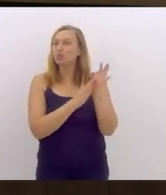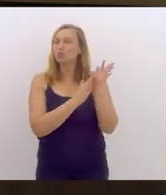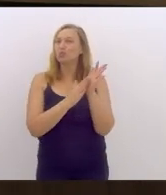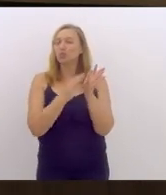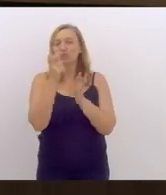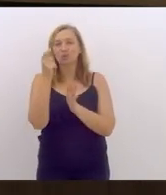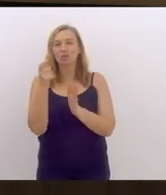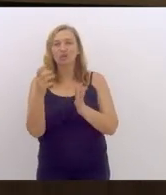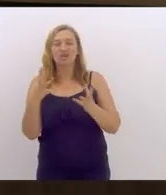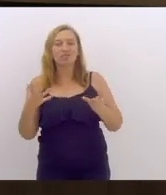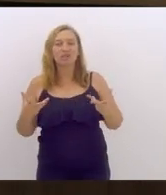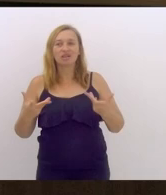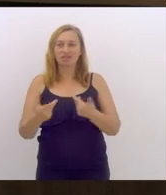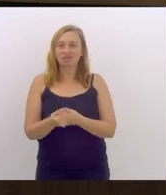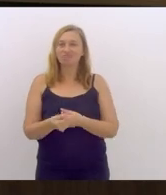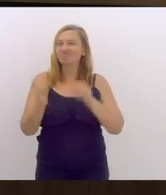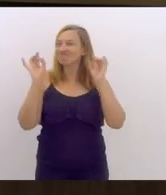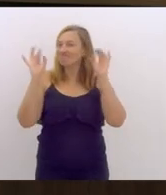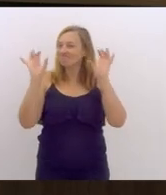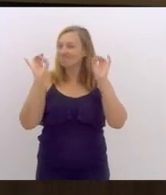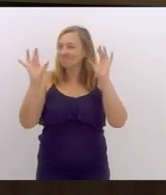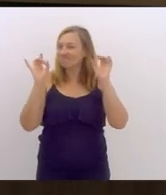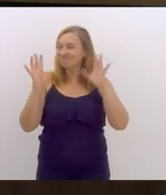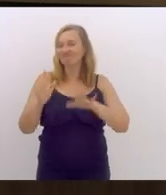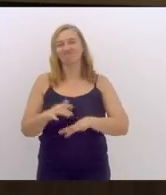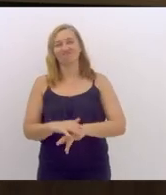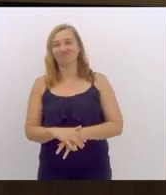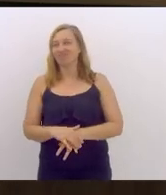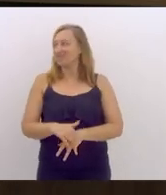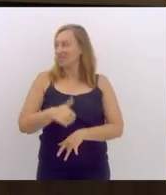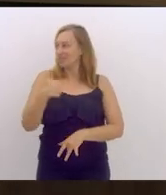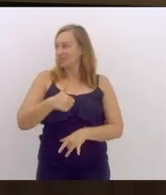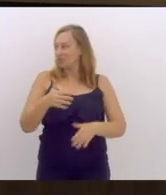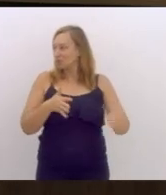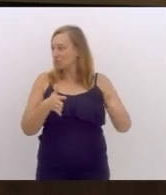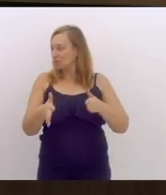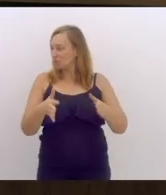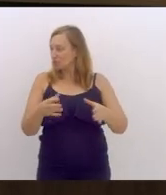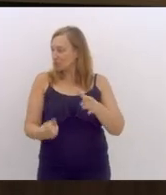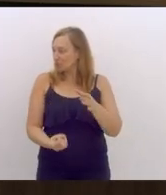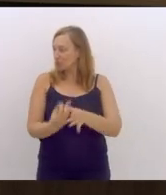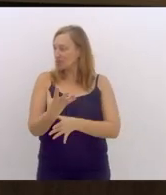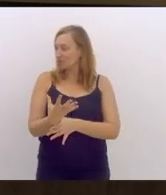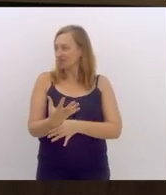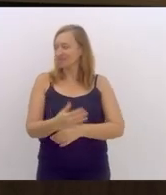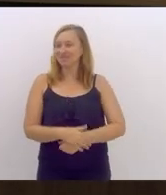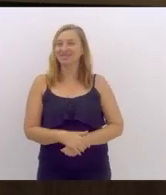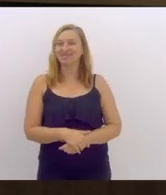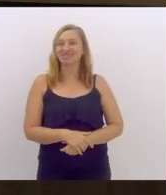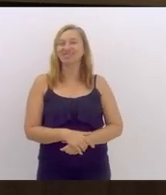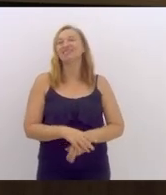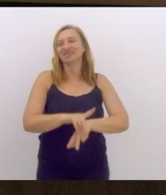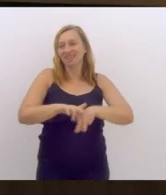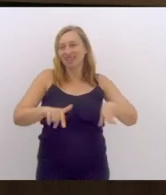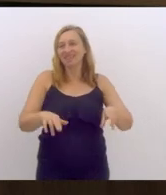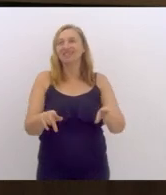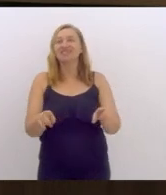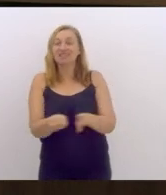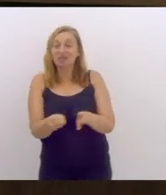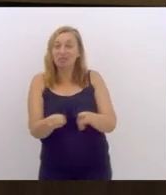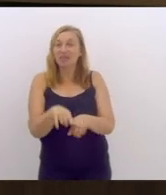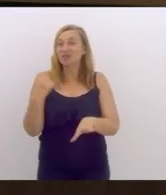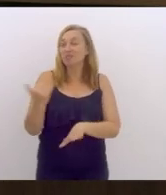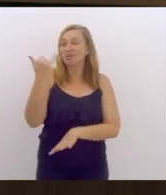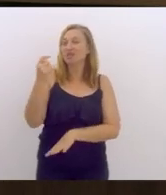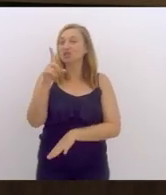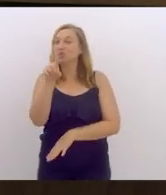memoráveis em especial nesse primeiro time aí de compositores do gênero importante também falar